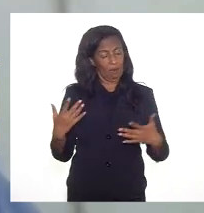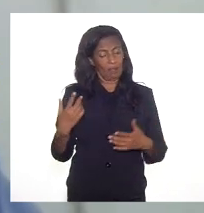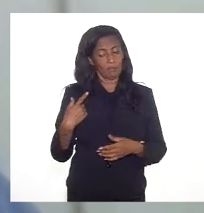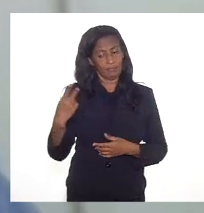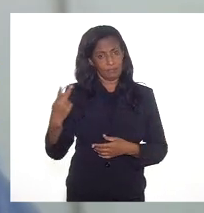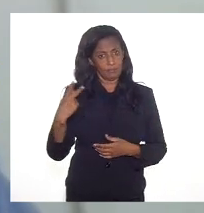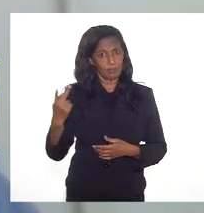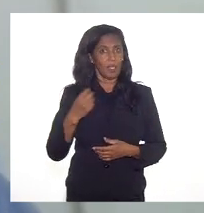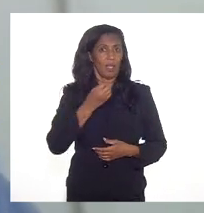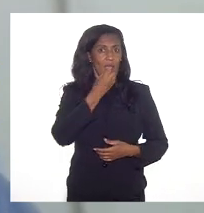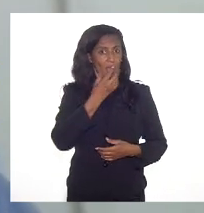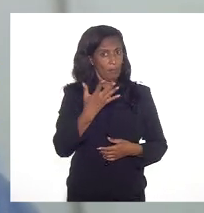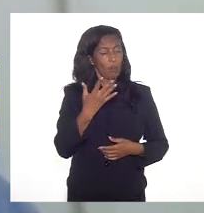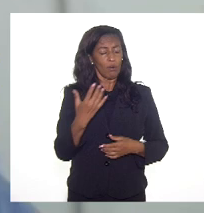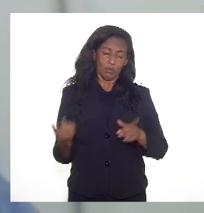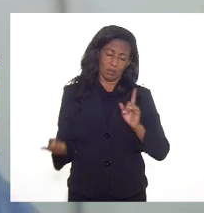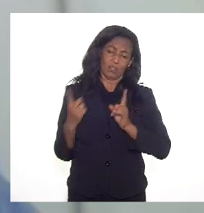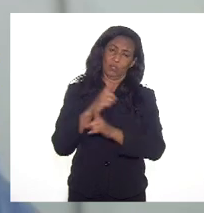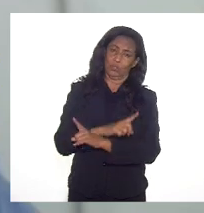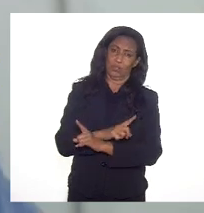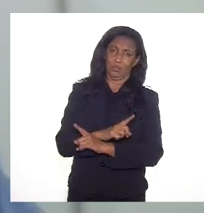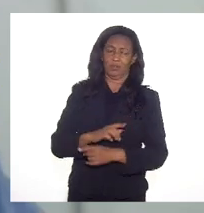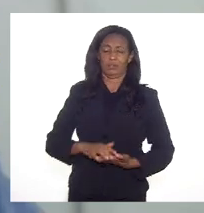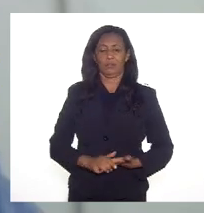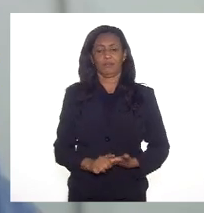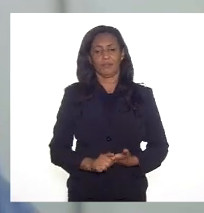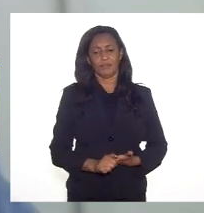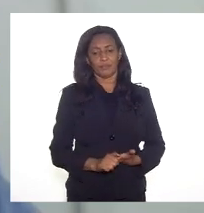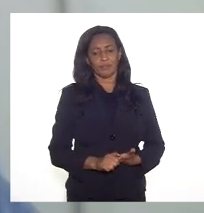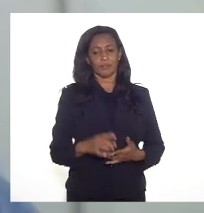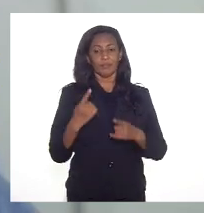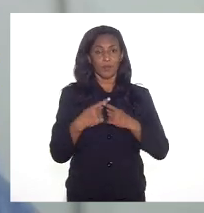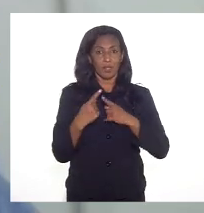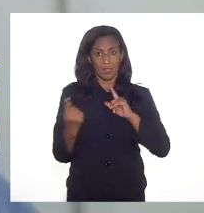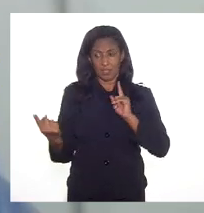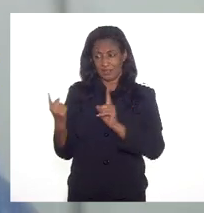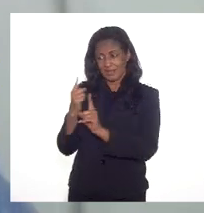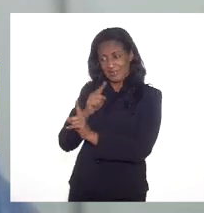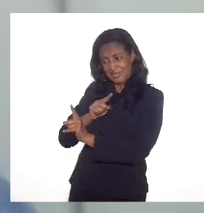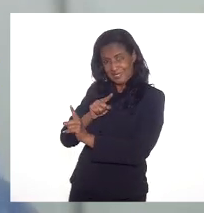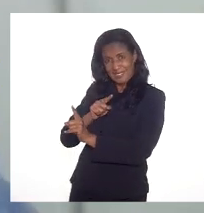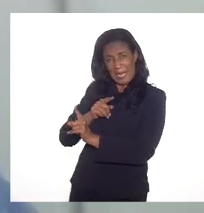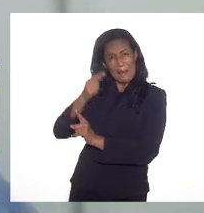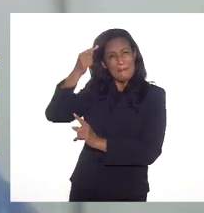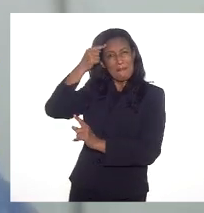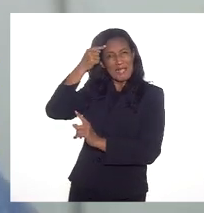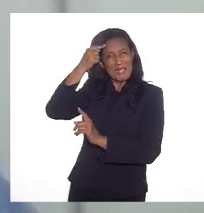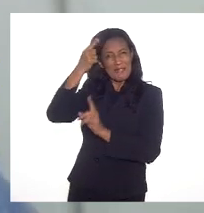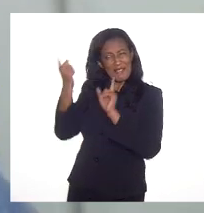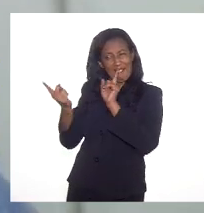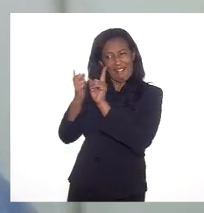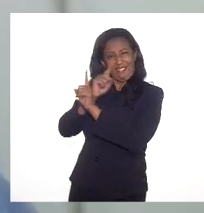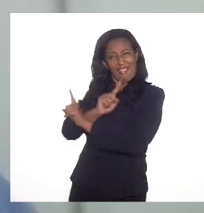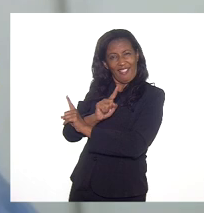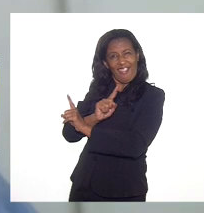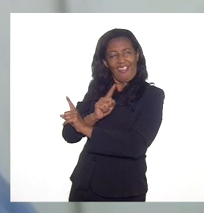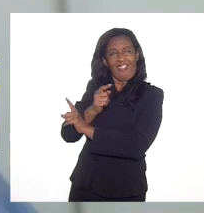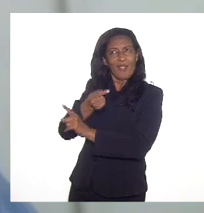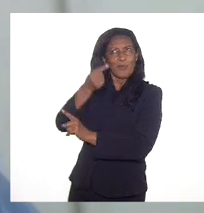é bom que seja contraditória, porque a contradição é que permite os